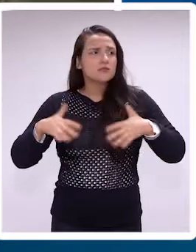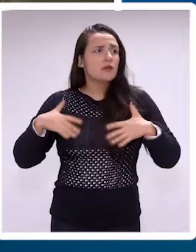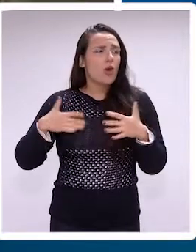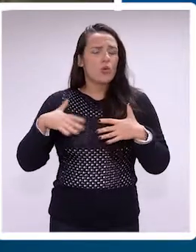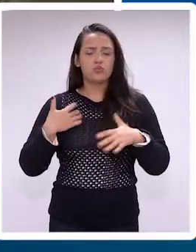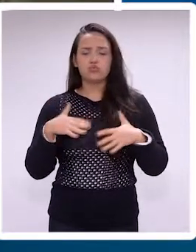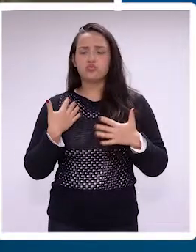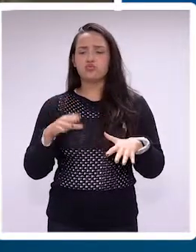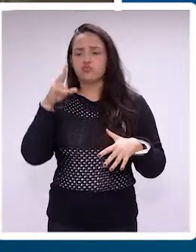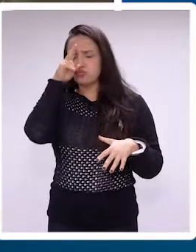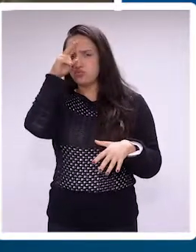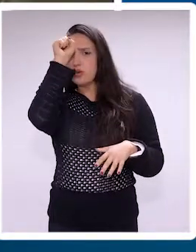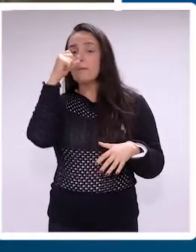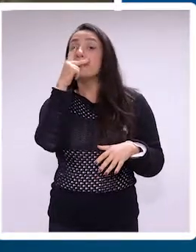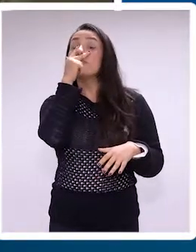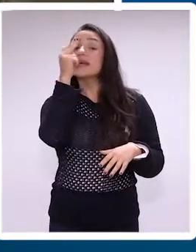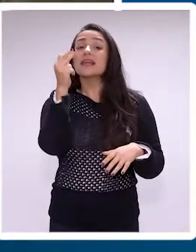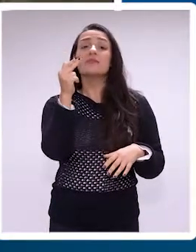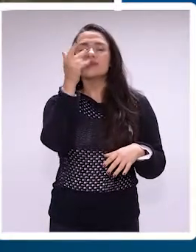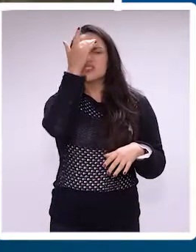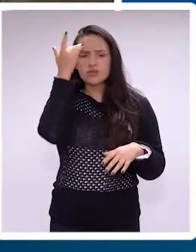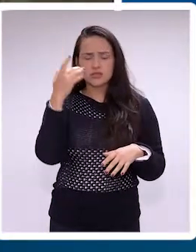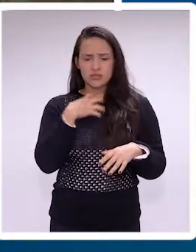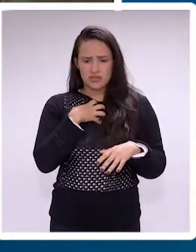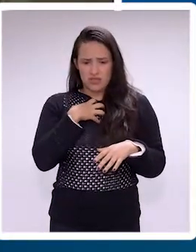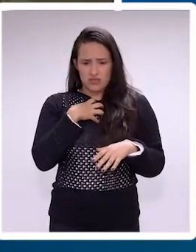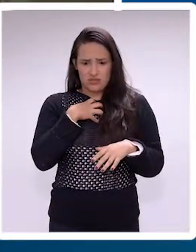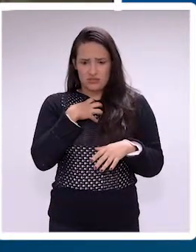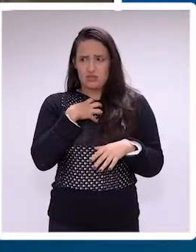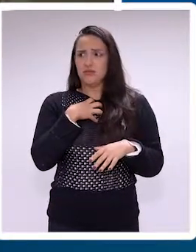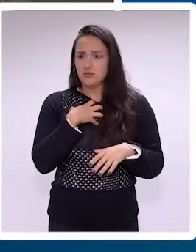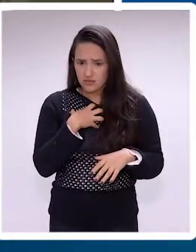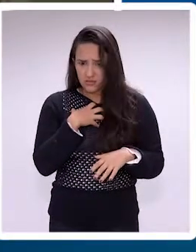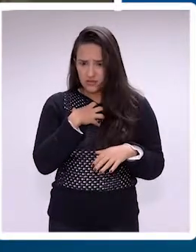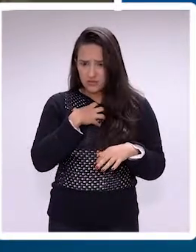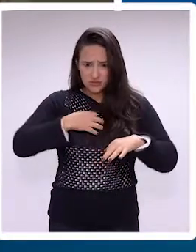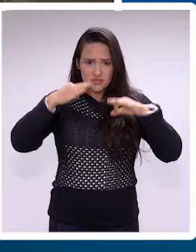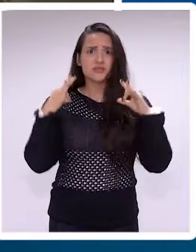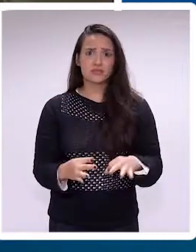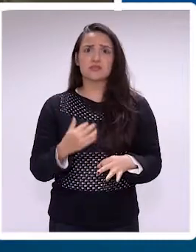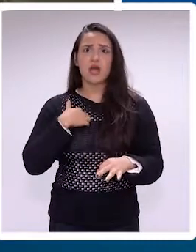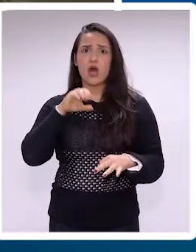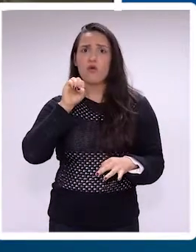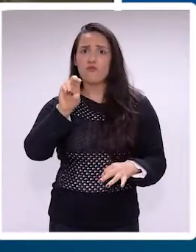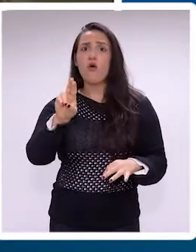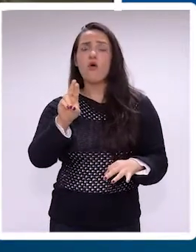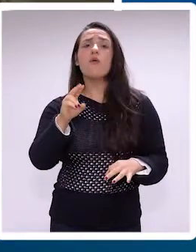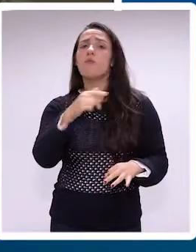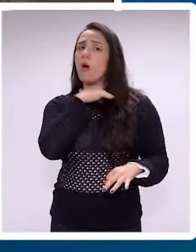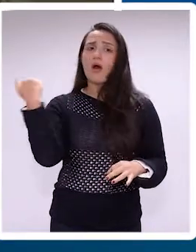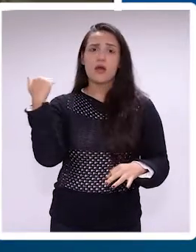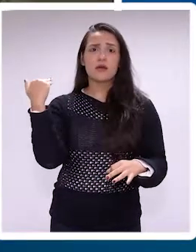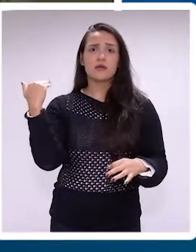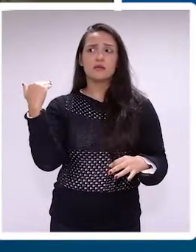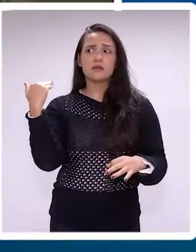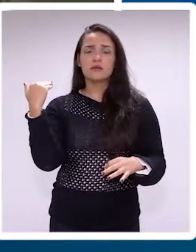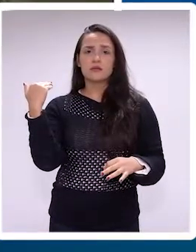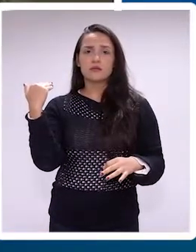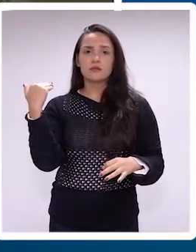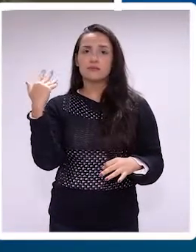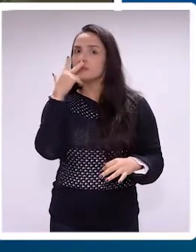a intensidade é tão grande que a pessoa tem a impressão, tem a certeza de que a morte está